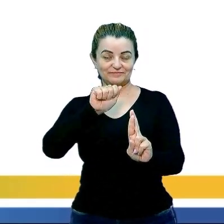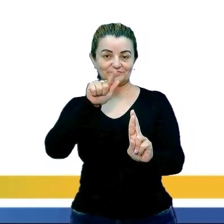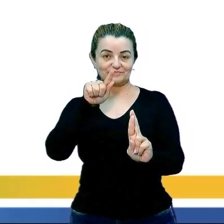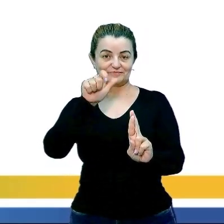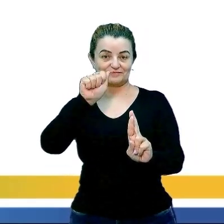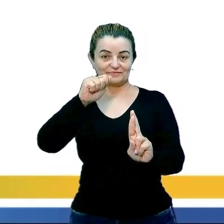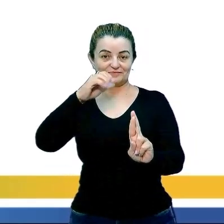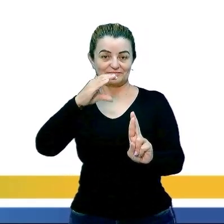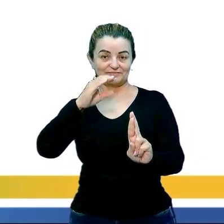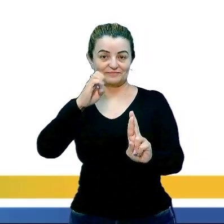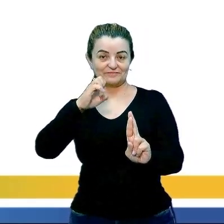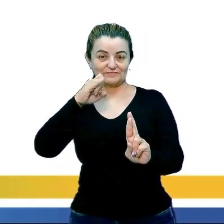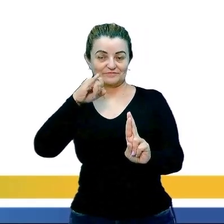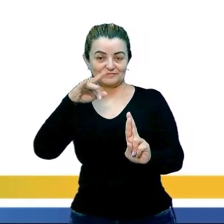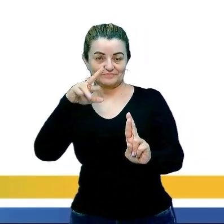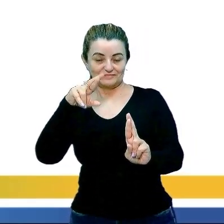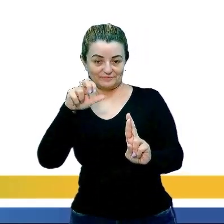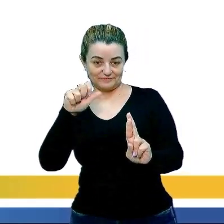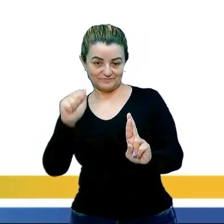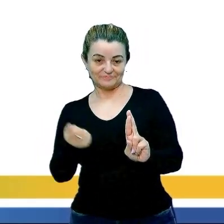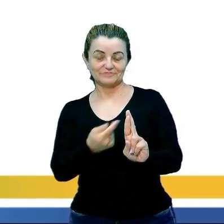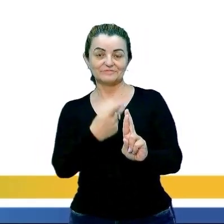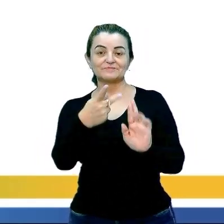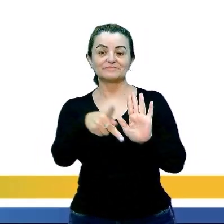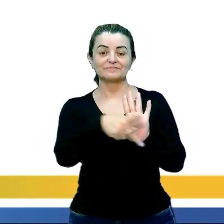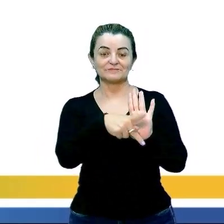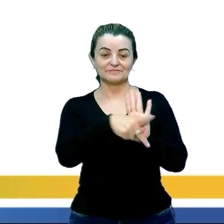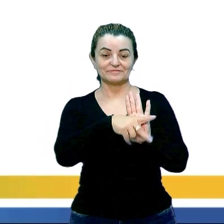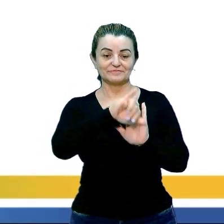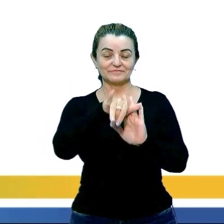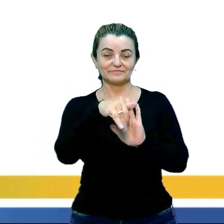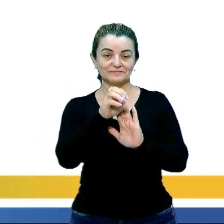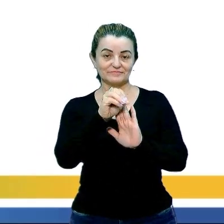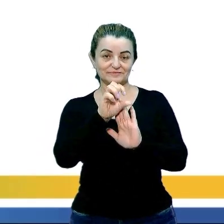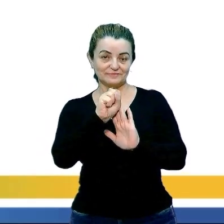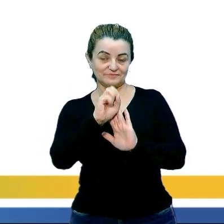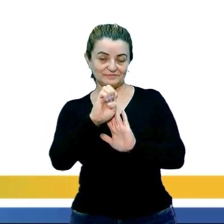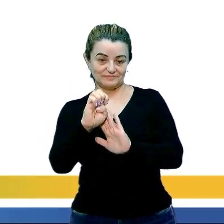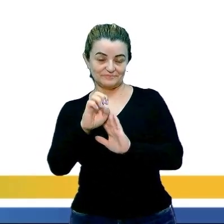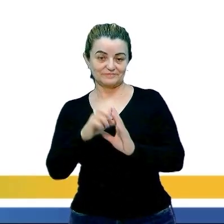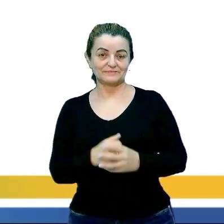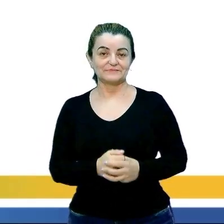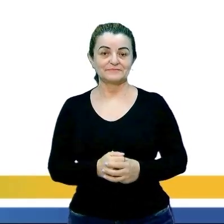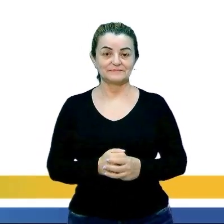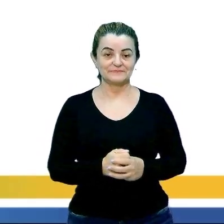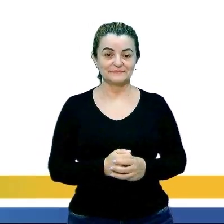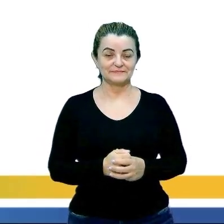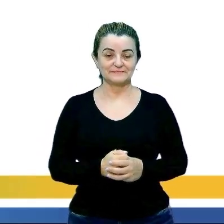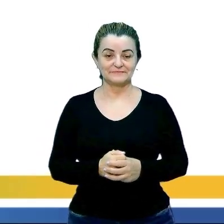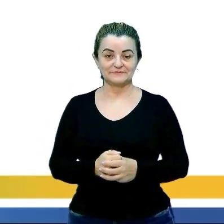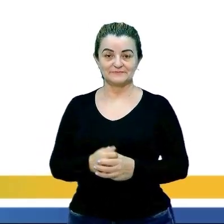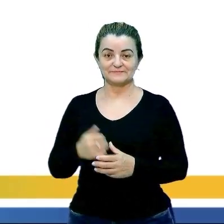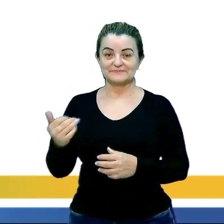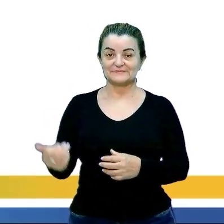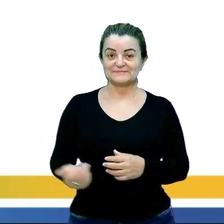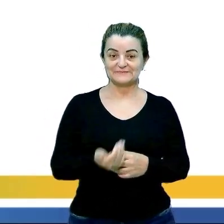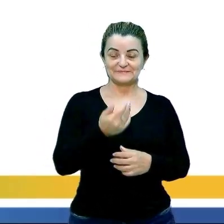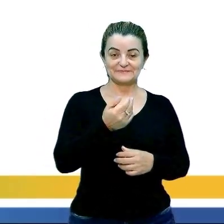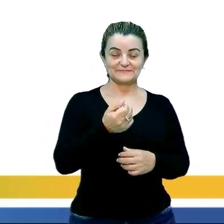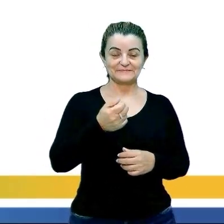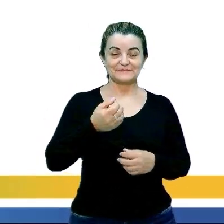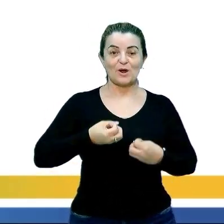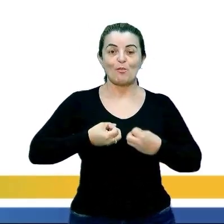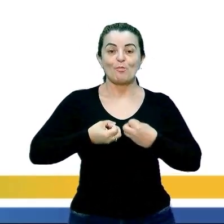já mencionada anteriormente na aula, que é do José Américo de Almeida. Agora vamos para a